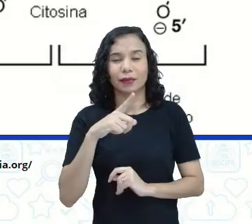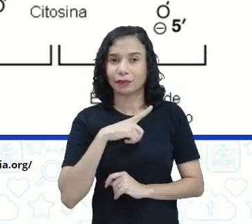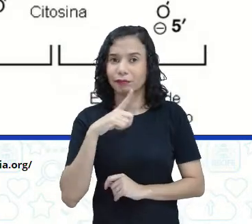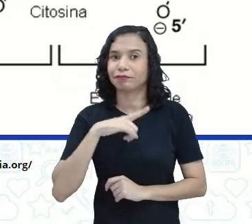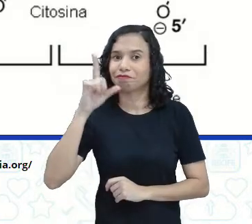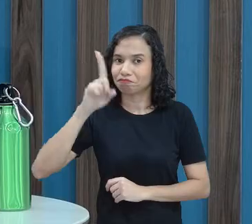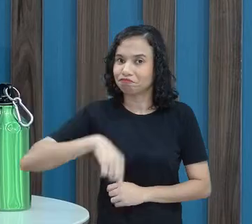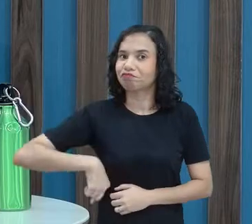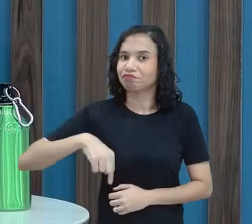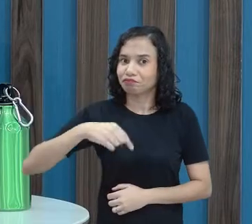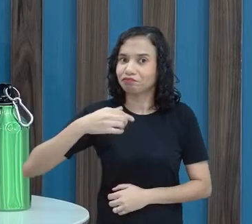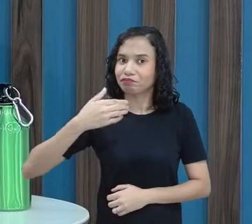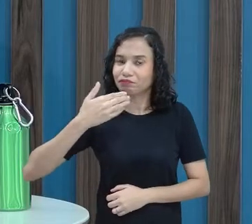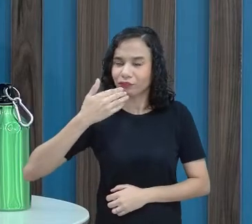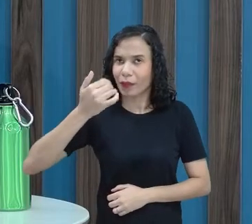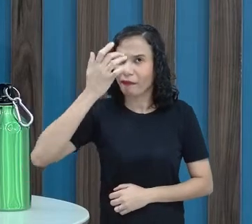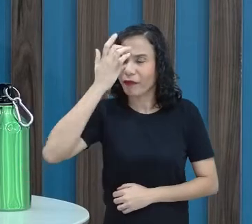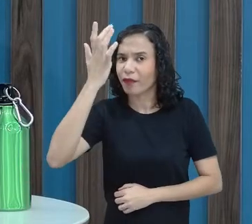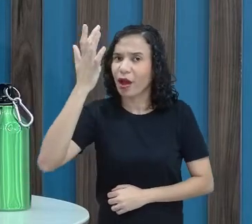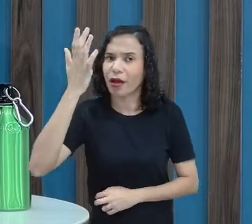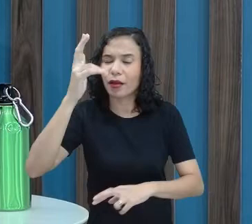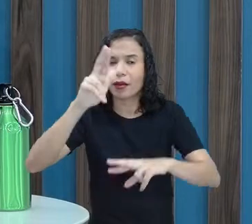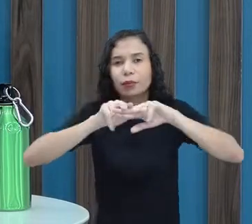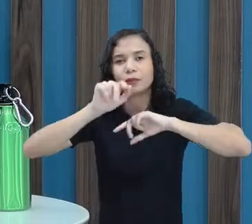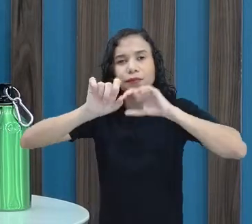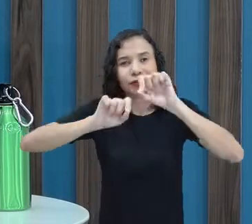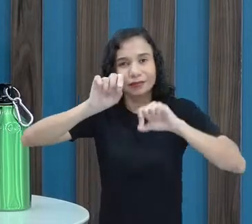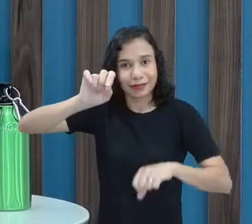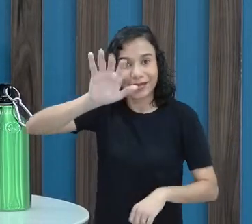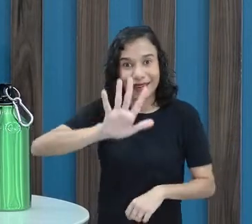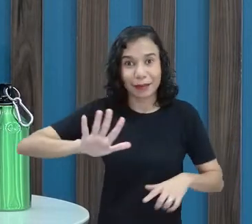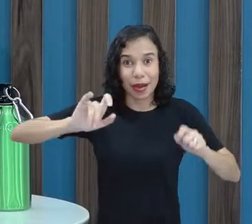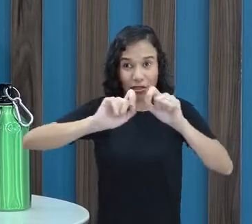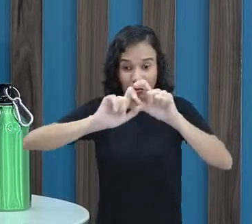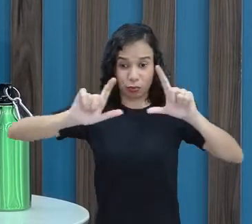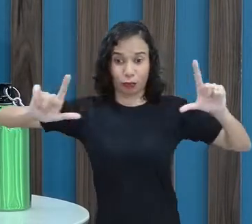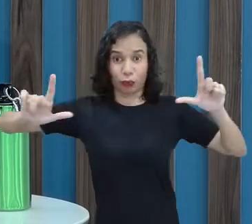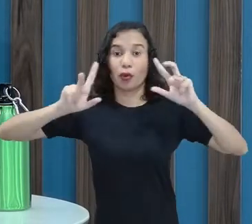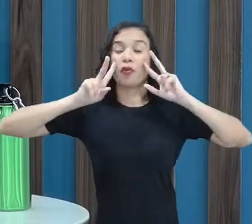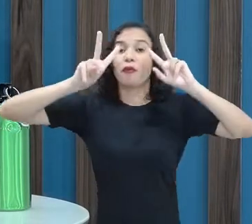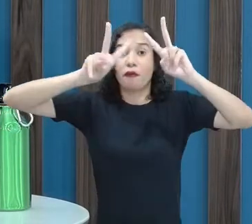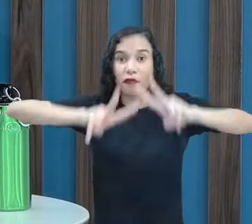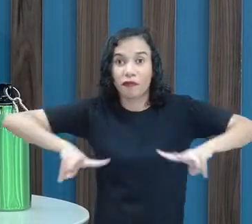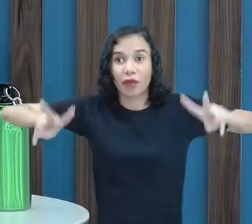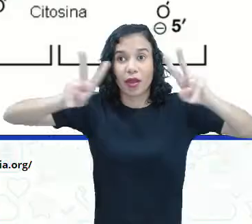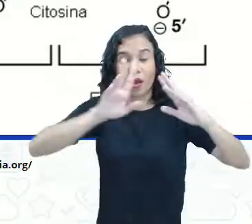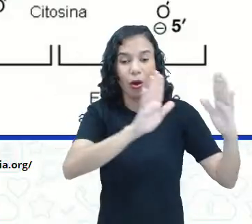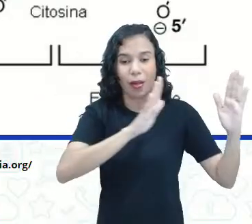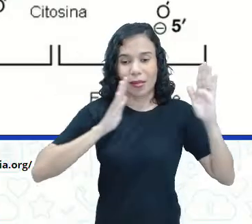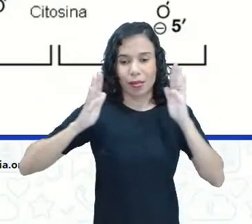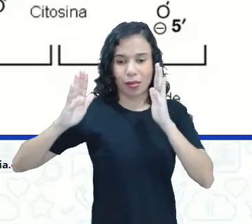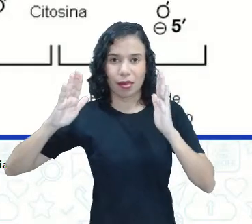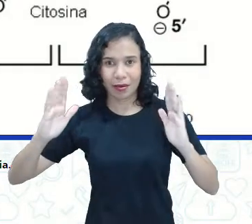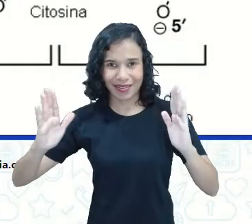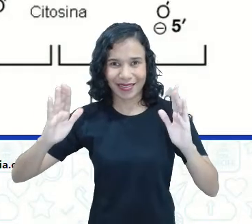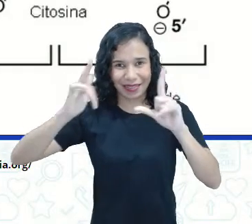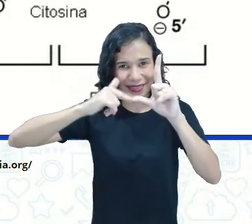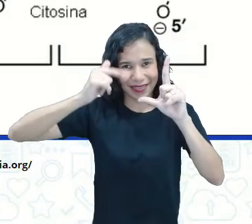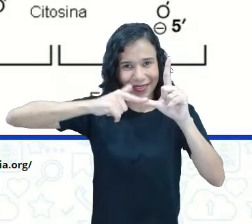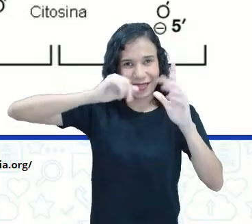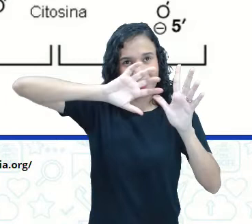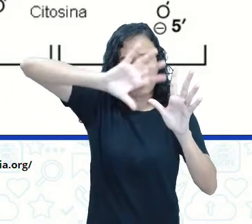né? Fica bem mais... Porque essa imagem maior que vocês estão vendo aí do outro lado, né? Sem ser